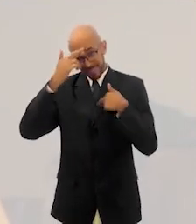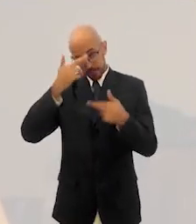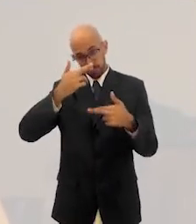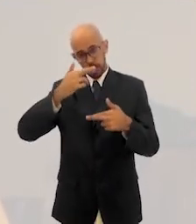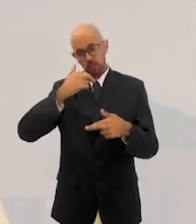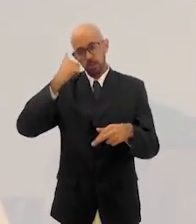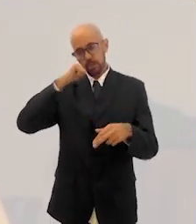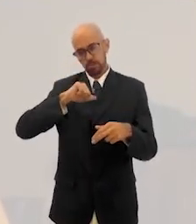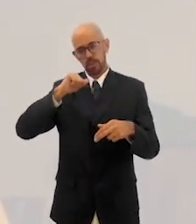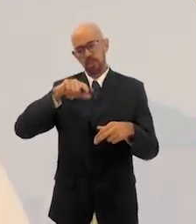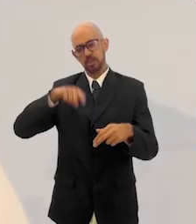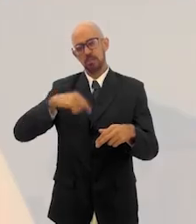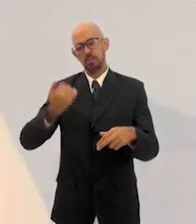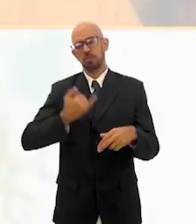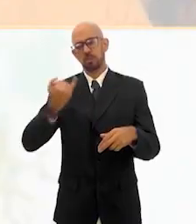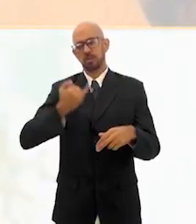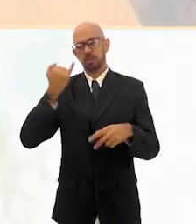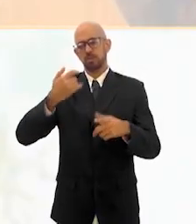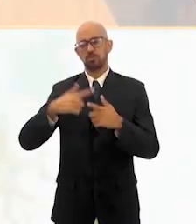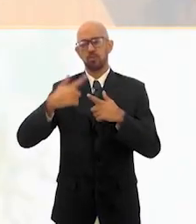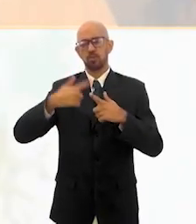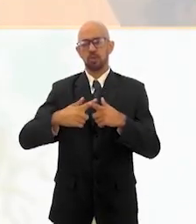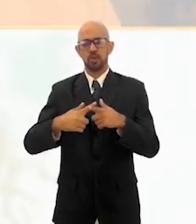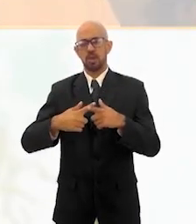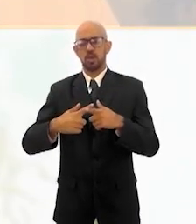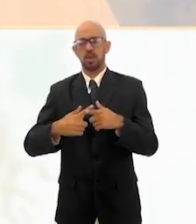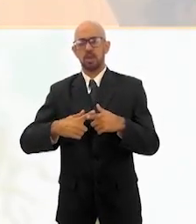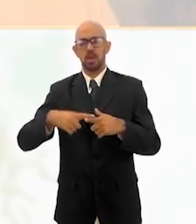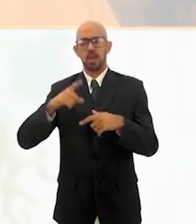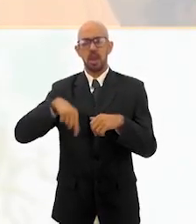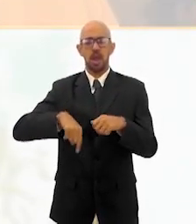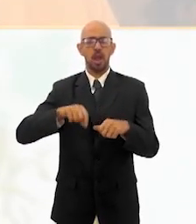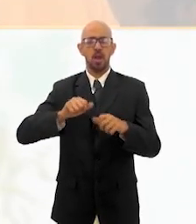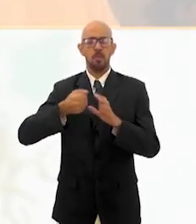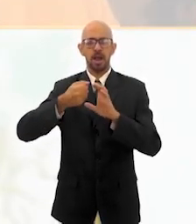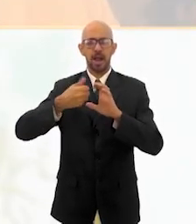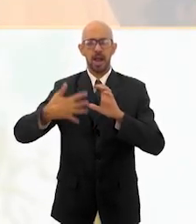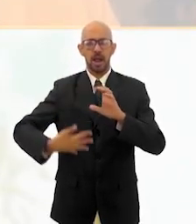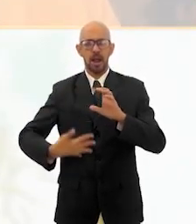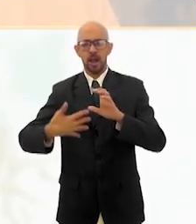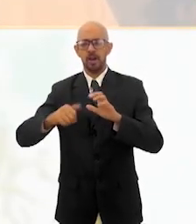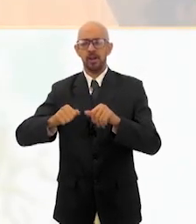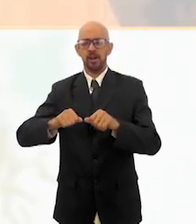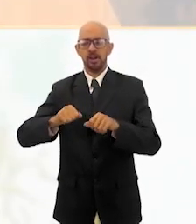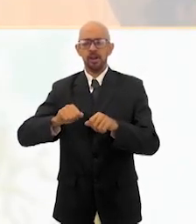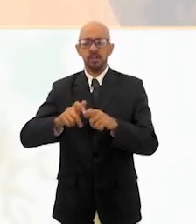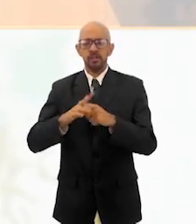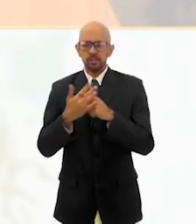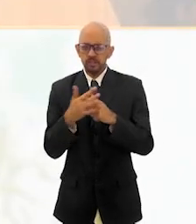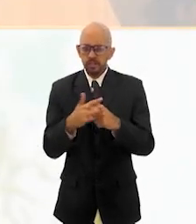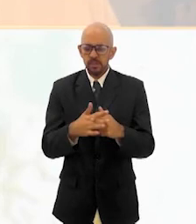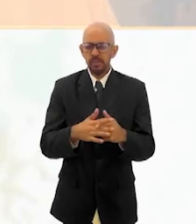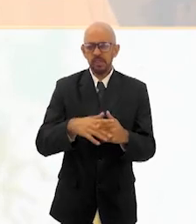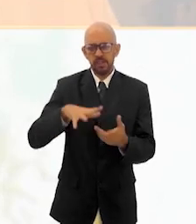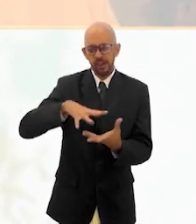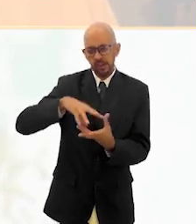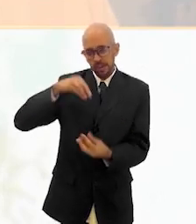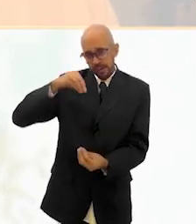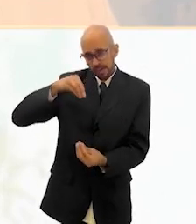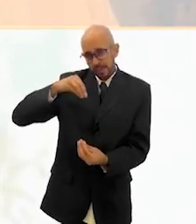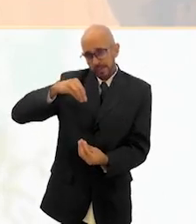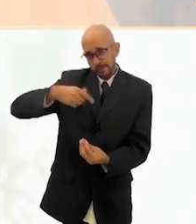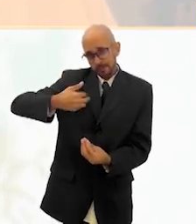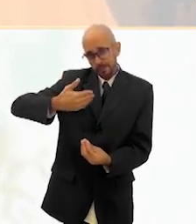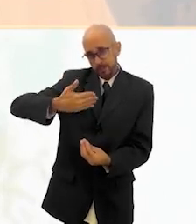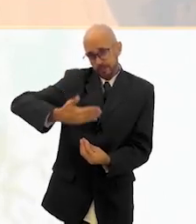foi fundamental. E foi muito interessante porque isso foi um fator que me veio refinando a minha alma ao longo desses tempos.